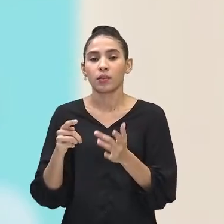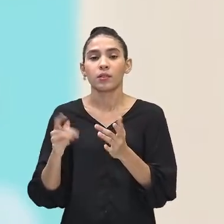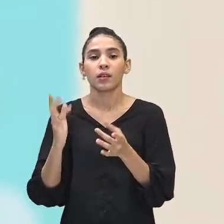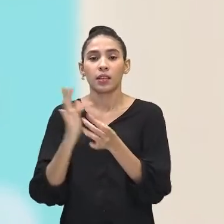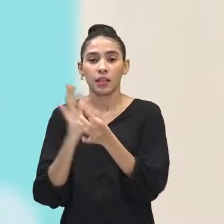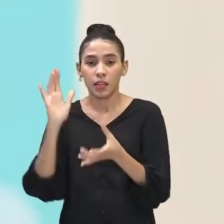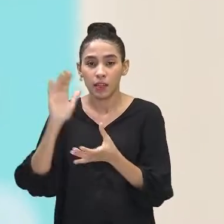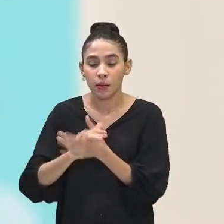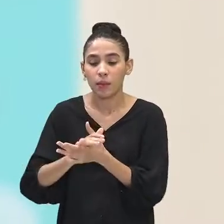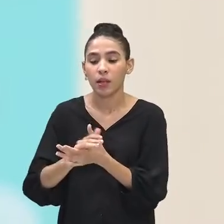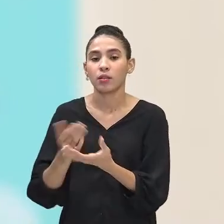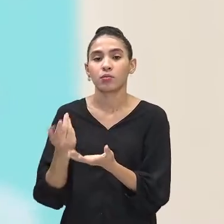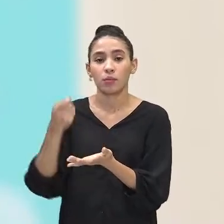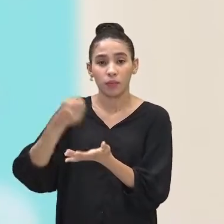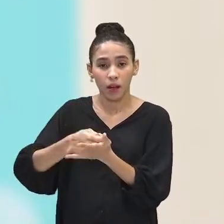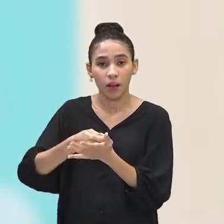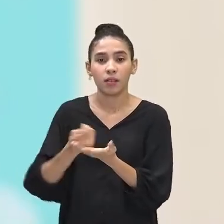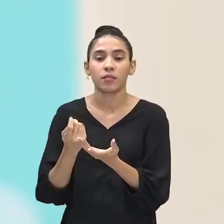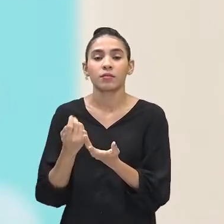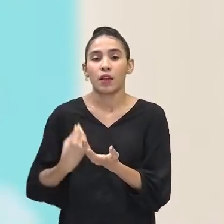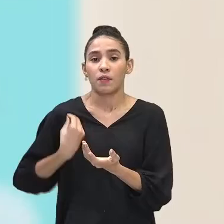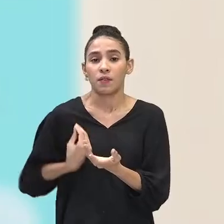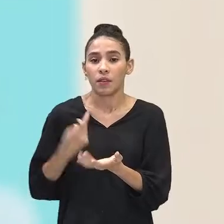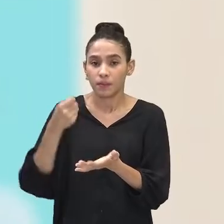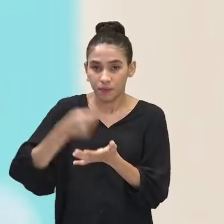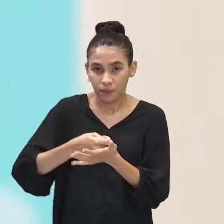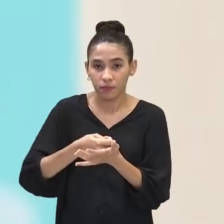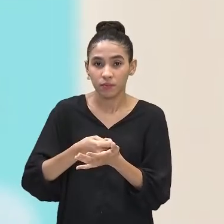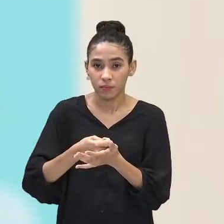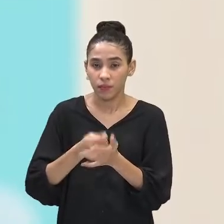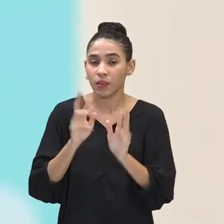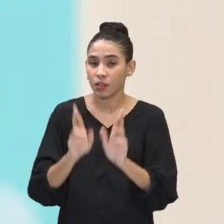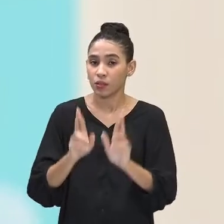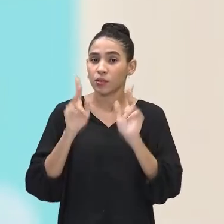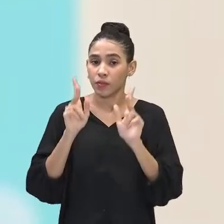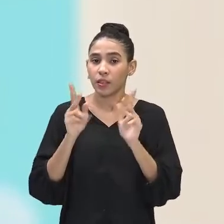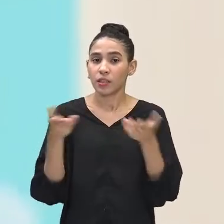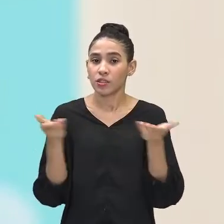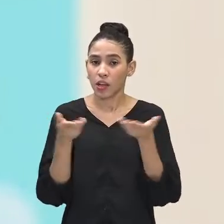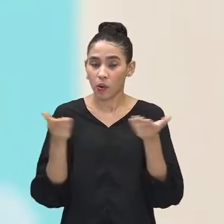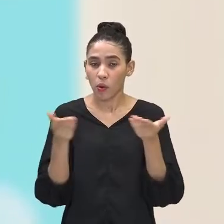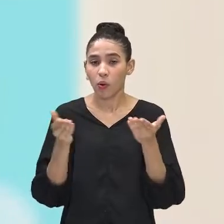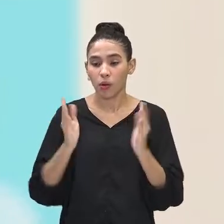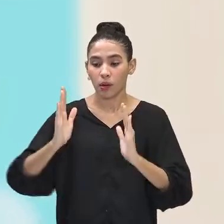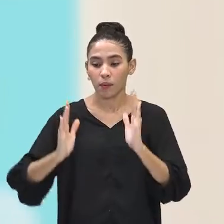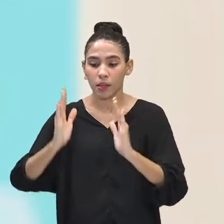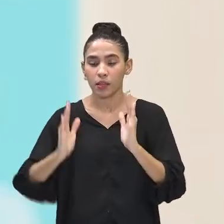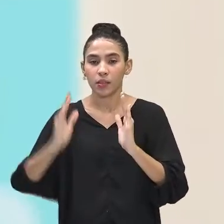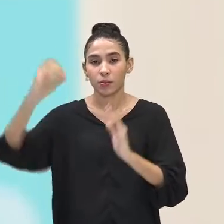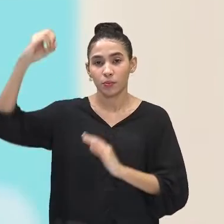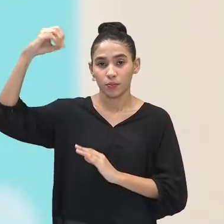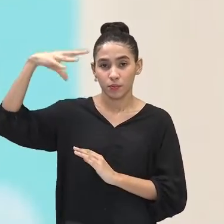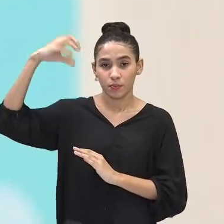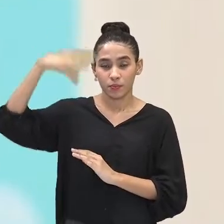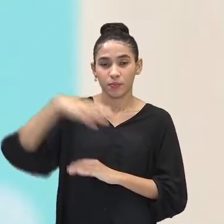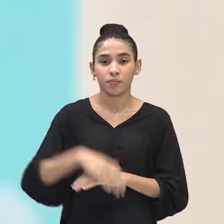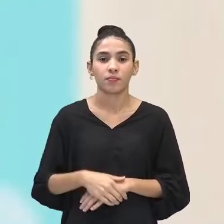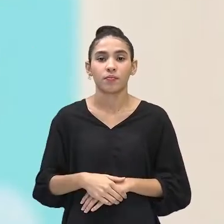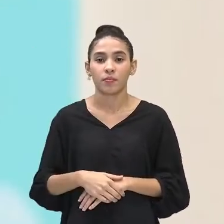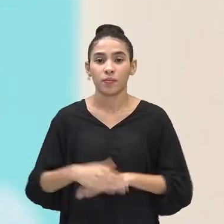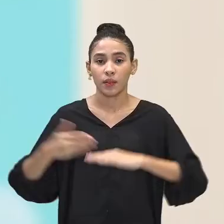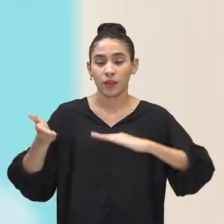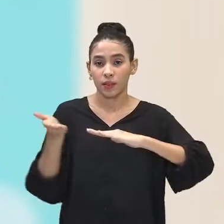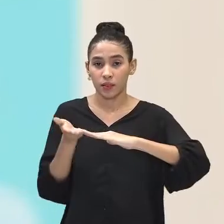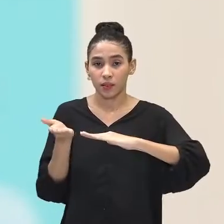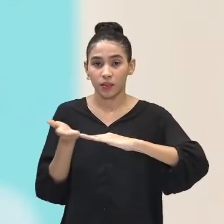seu modo de viver deveria ser de tal forma. Diferentemente do que vai acontecer a partir da Idade Moderna,